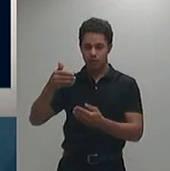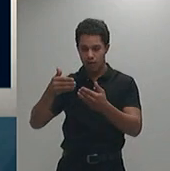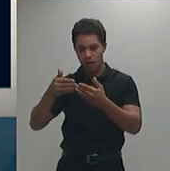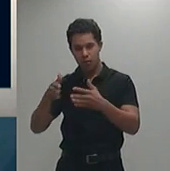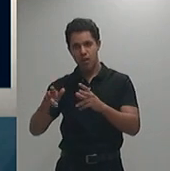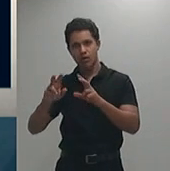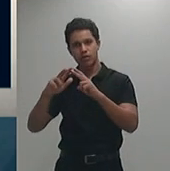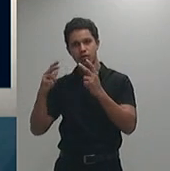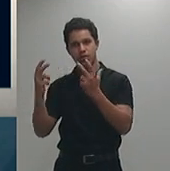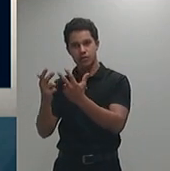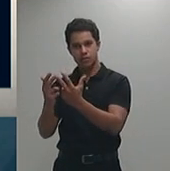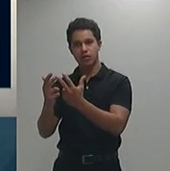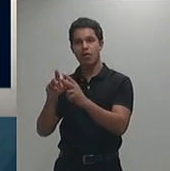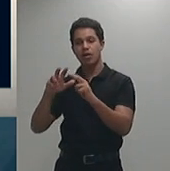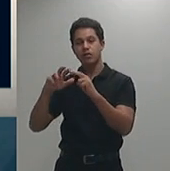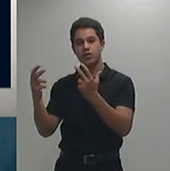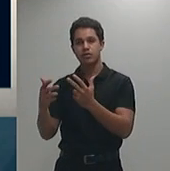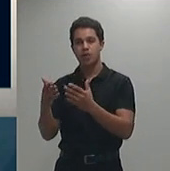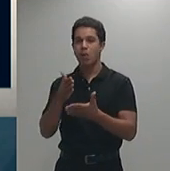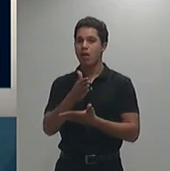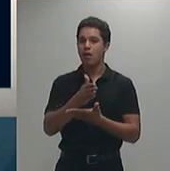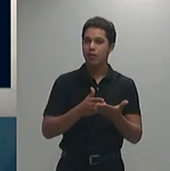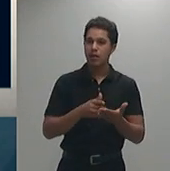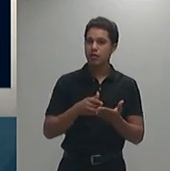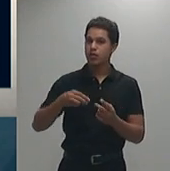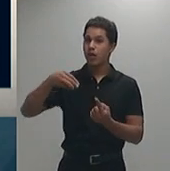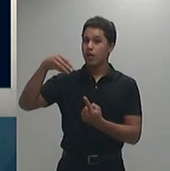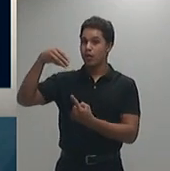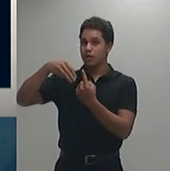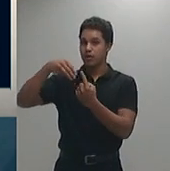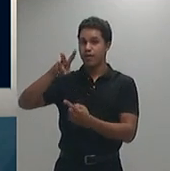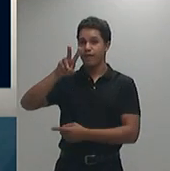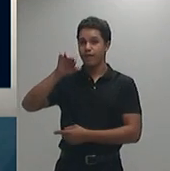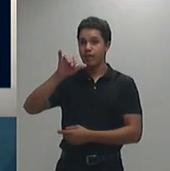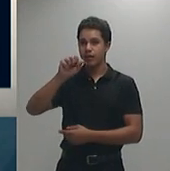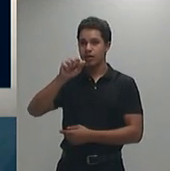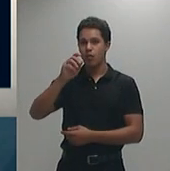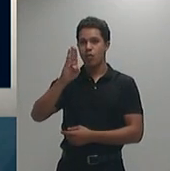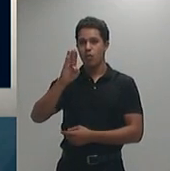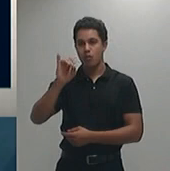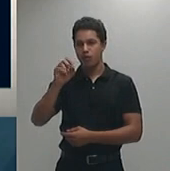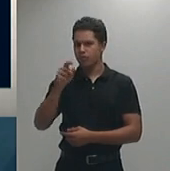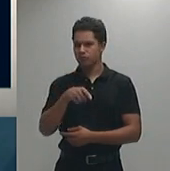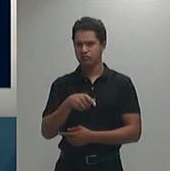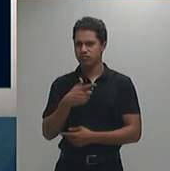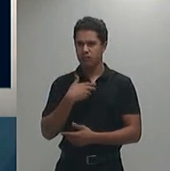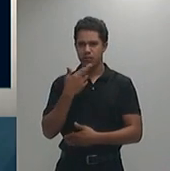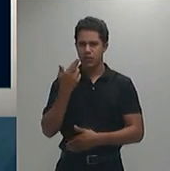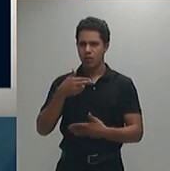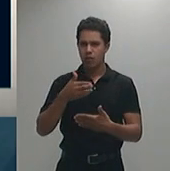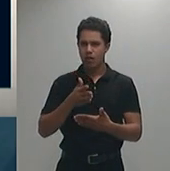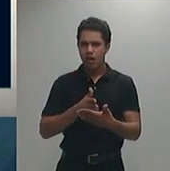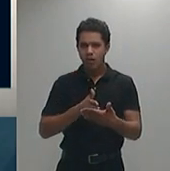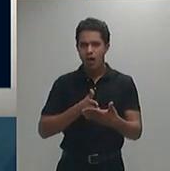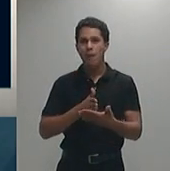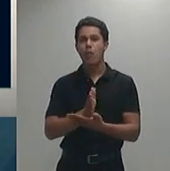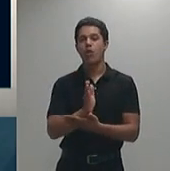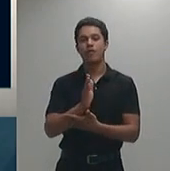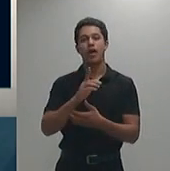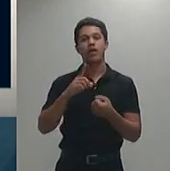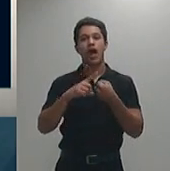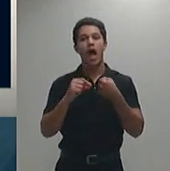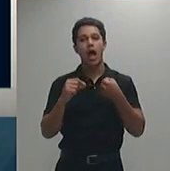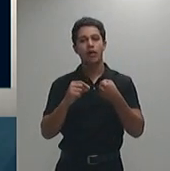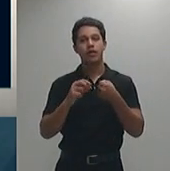numa parte o seu Ministro Villas Bôas Cueva lido e não impugnada foi aprovada a ata da sessão anterior